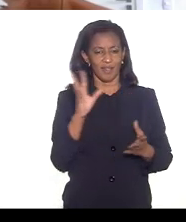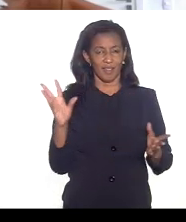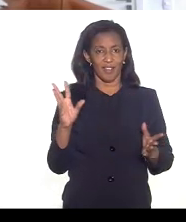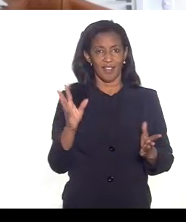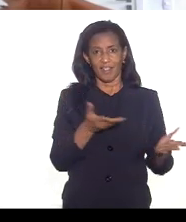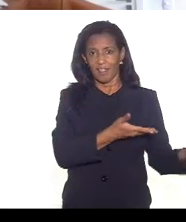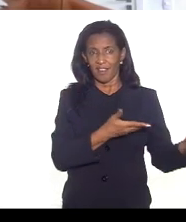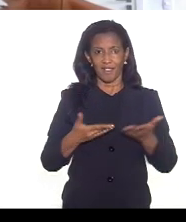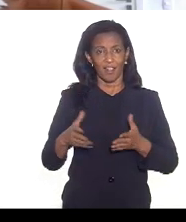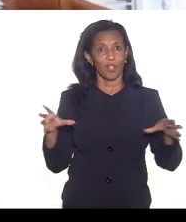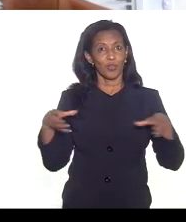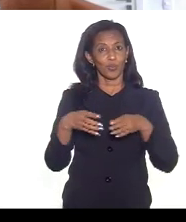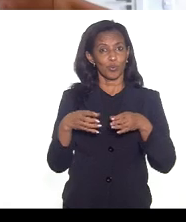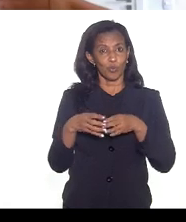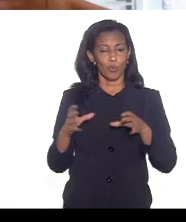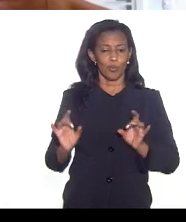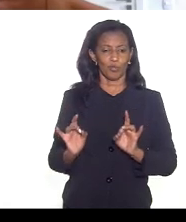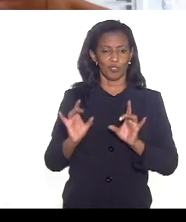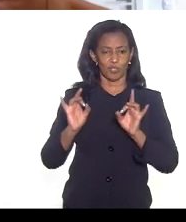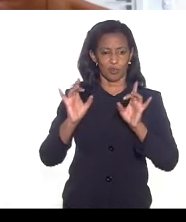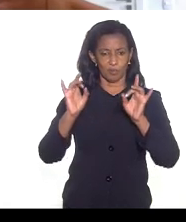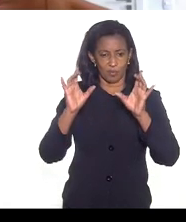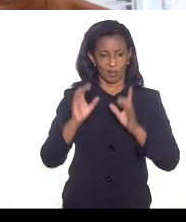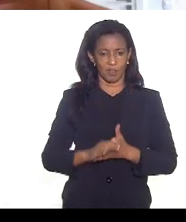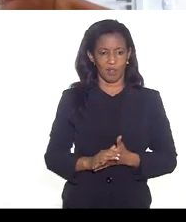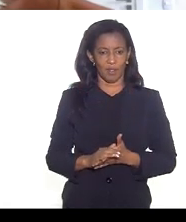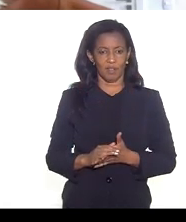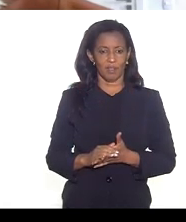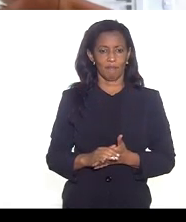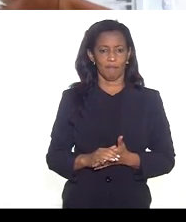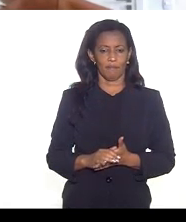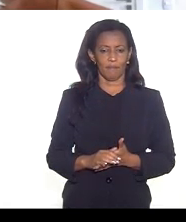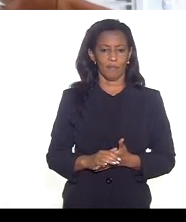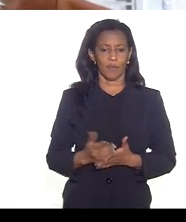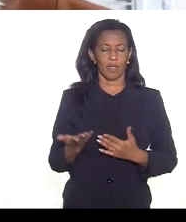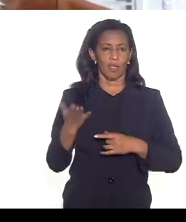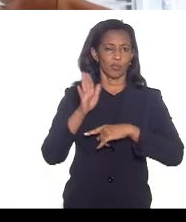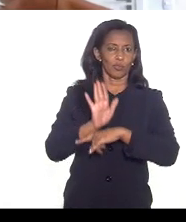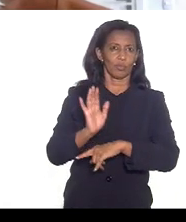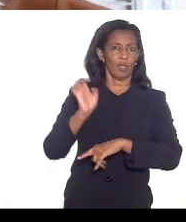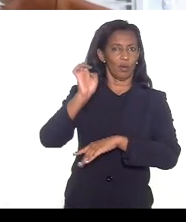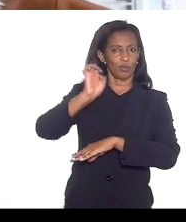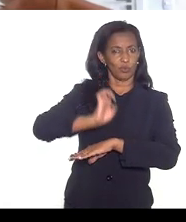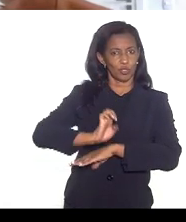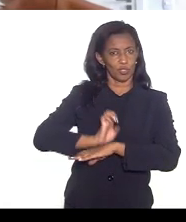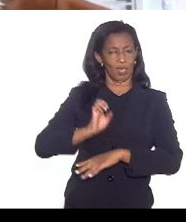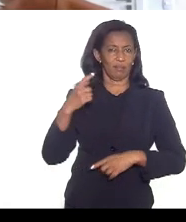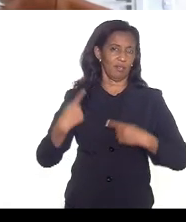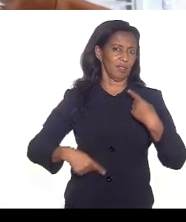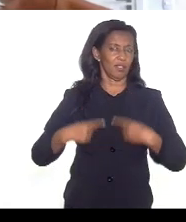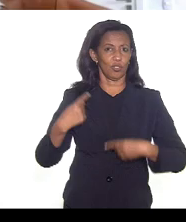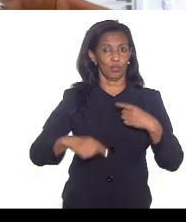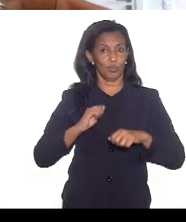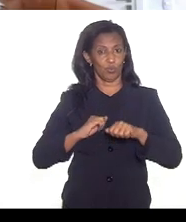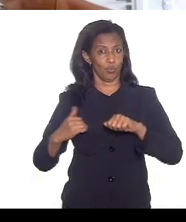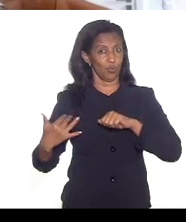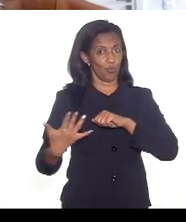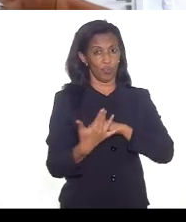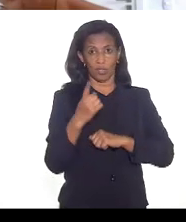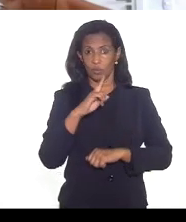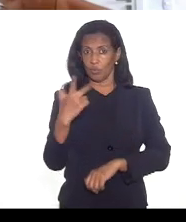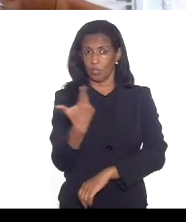nosso grupo de especialista que dá o assessoramento ao estado nessa discussão de polvilho não